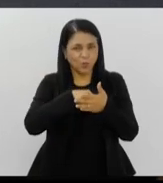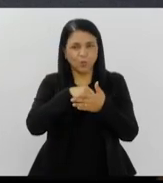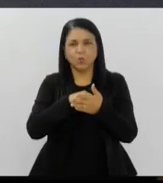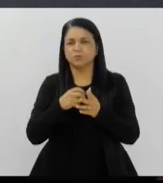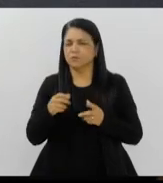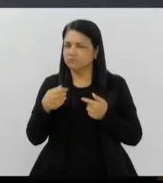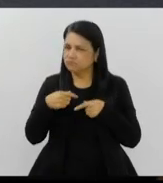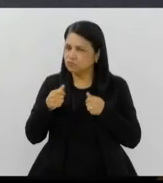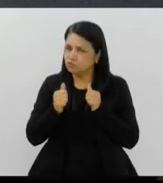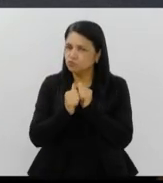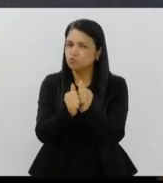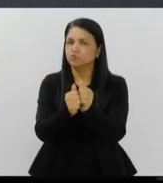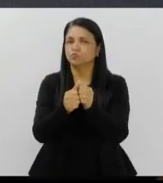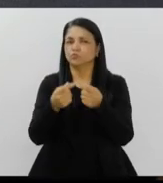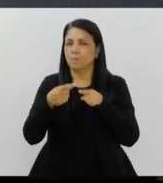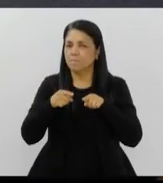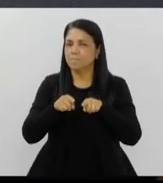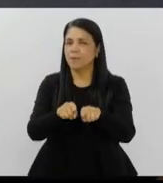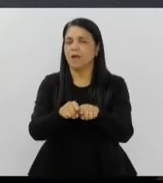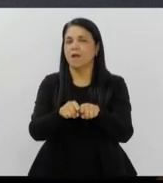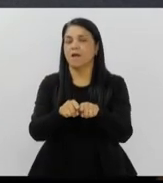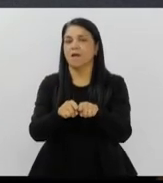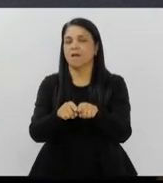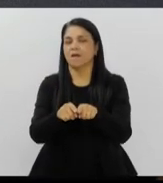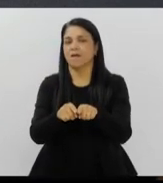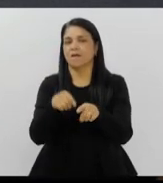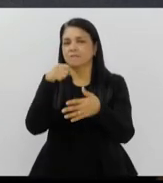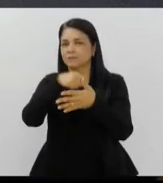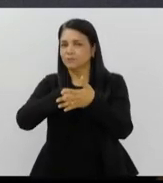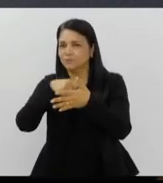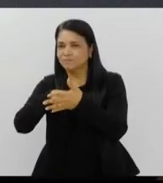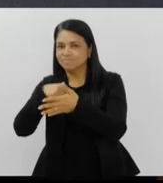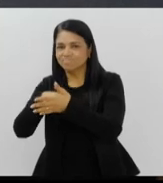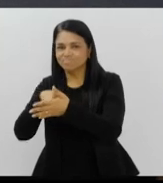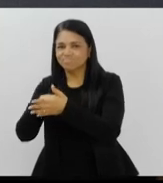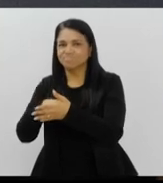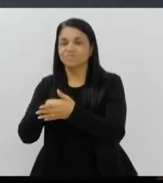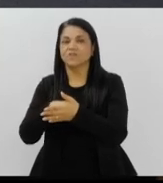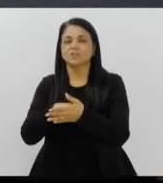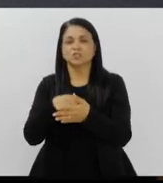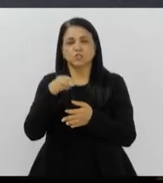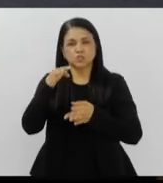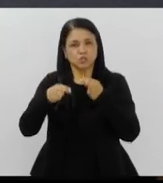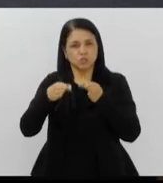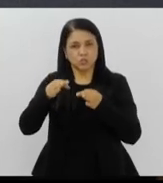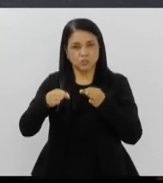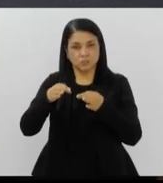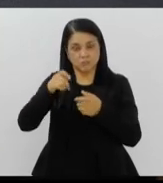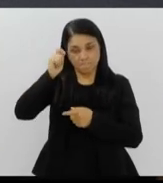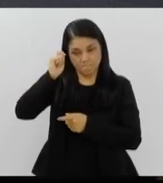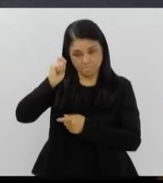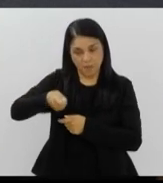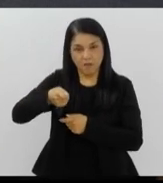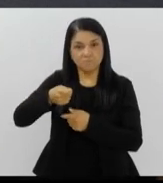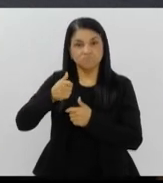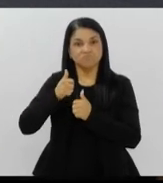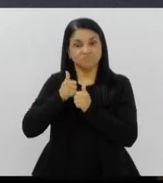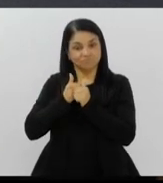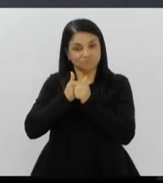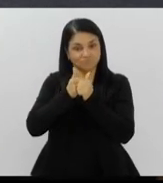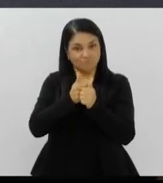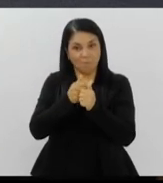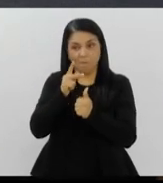em diversas trincheiras também aqui. Eu acho que uma jurista brilhante, seguidora do pai, né?